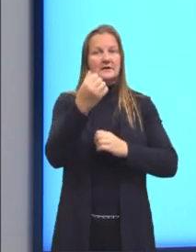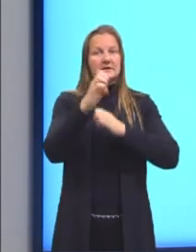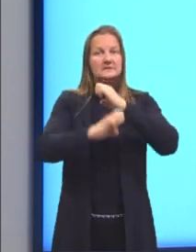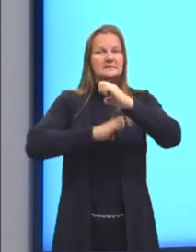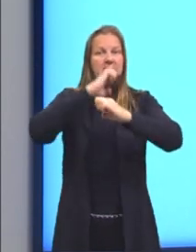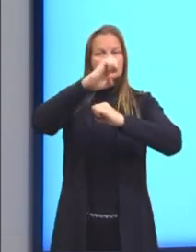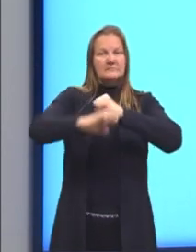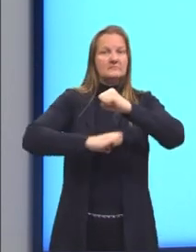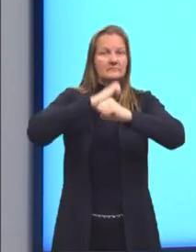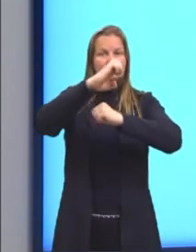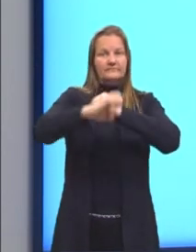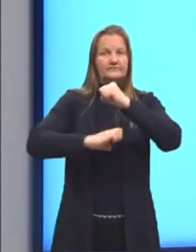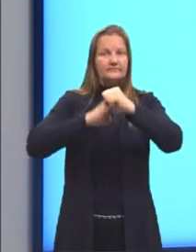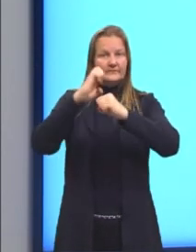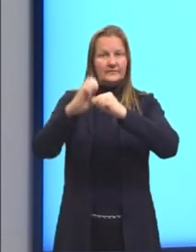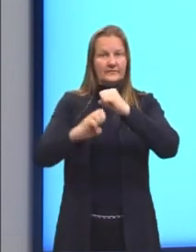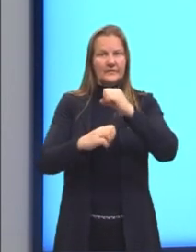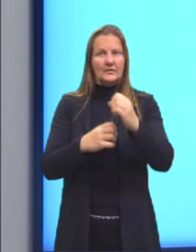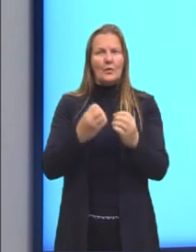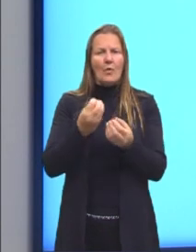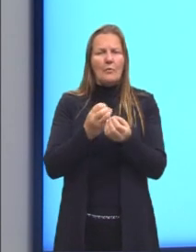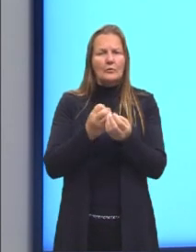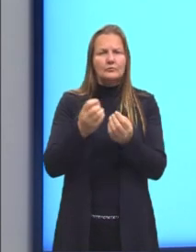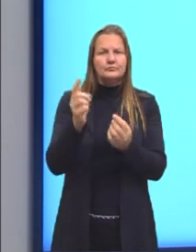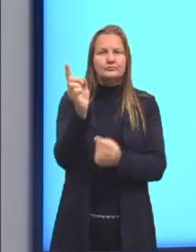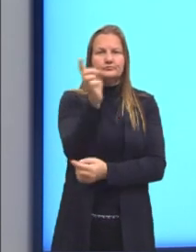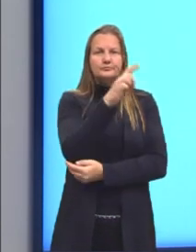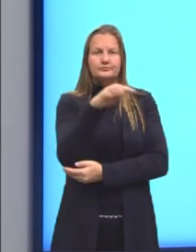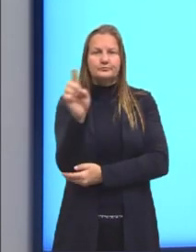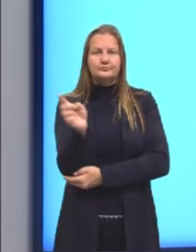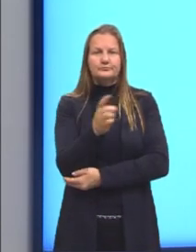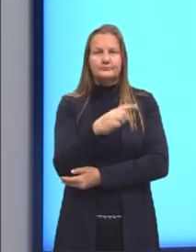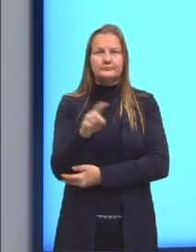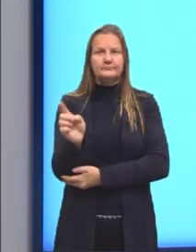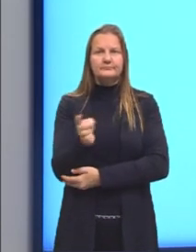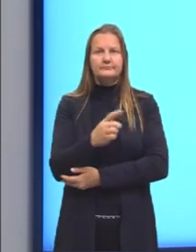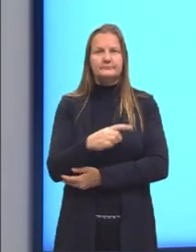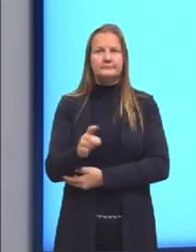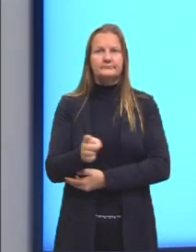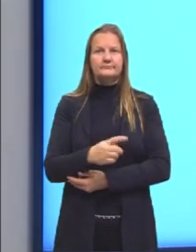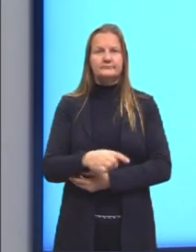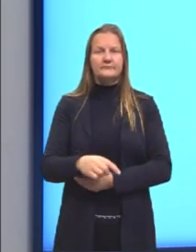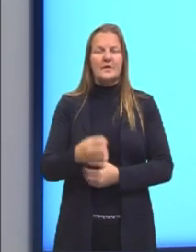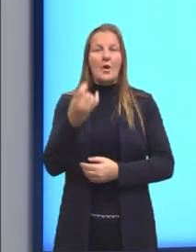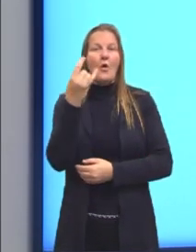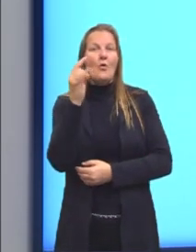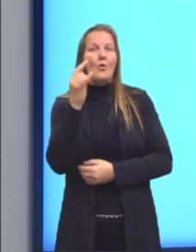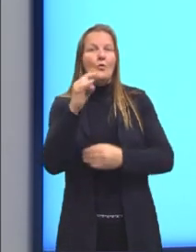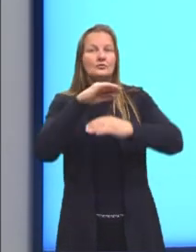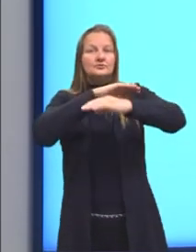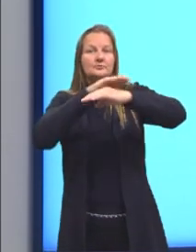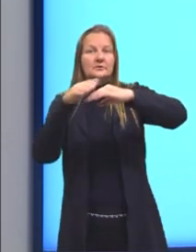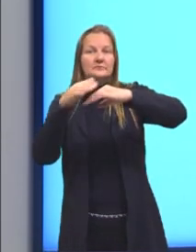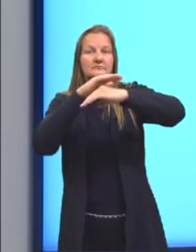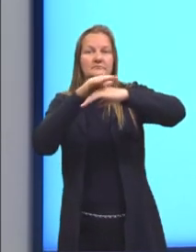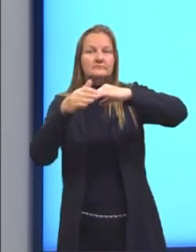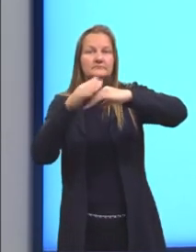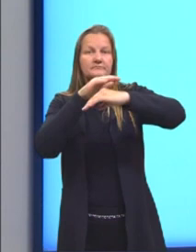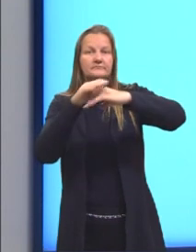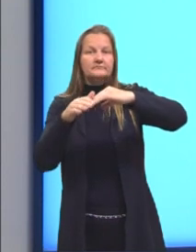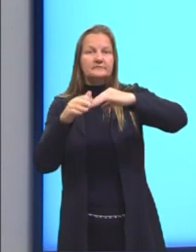certo então se fizermos a distribuição verificamos que nas é uma camada na sua camada de valência